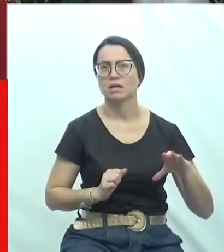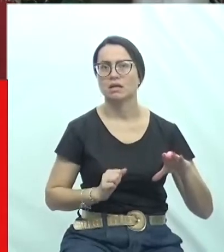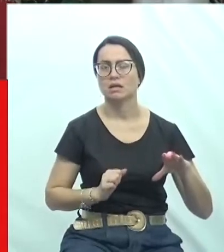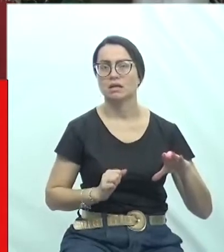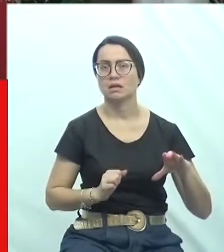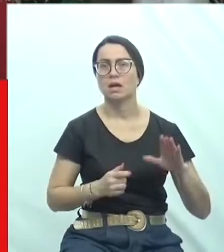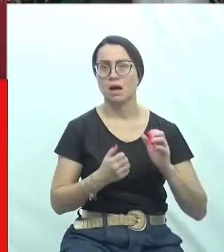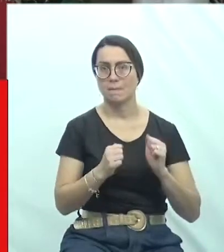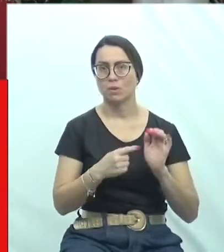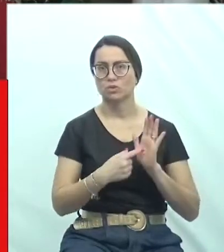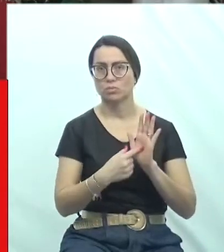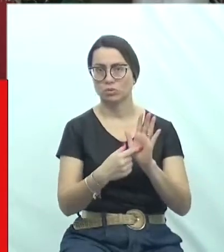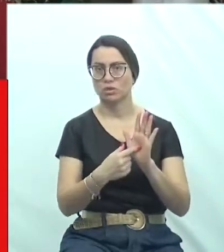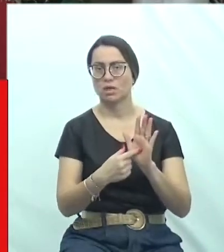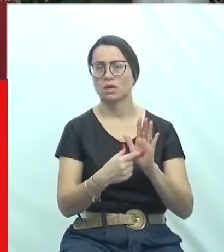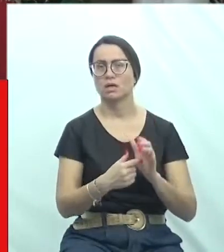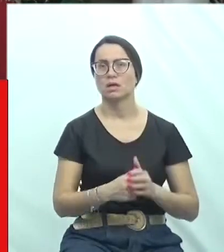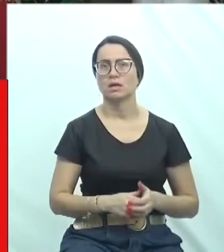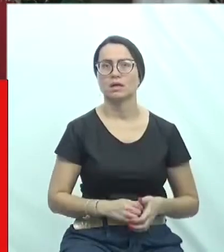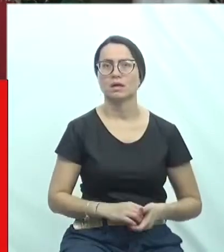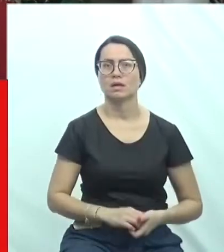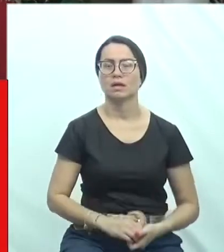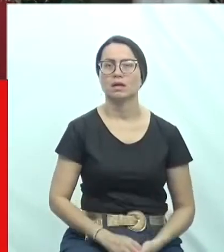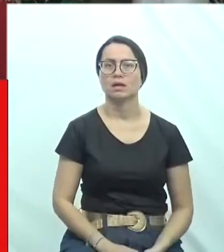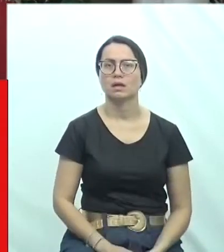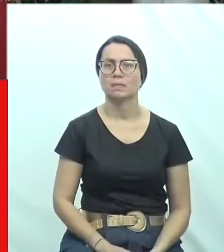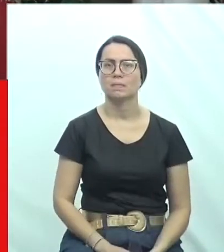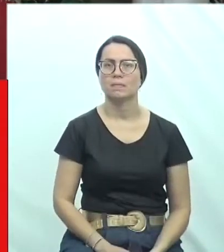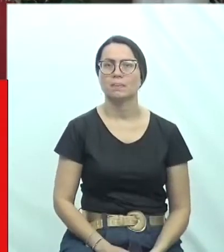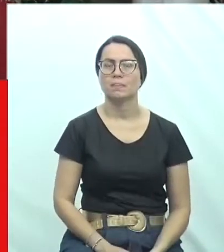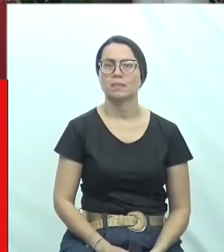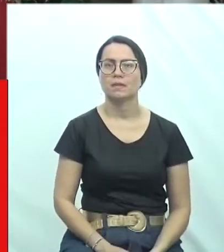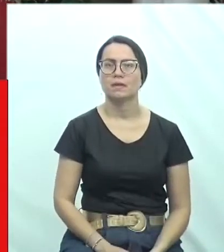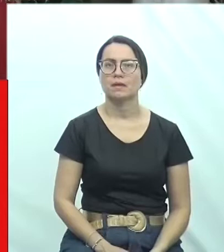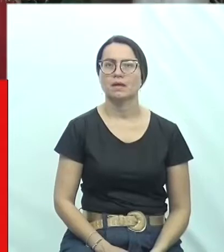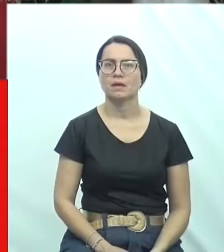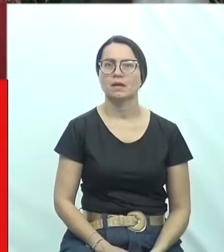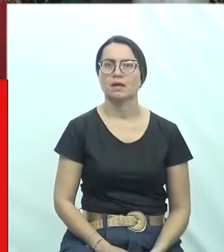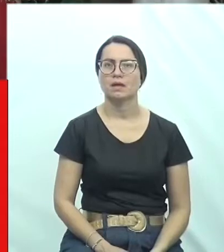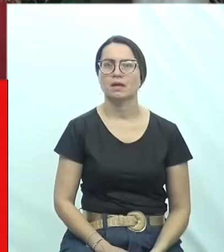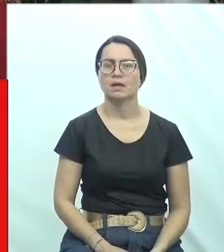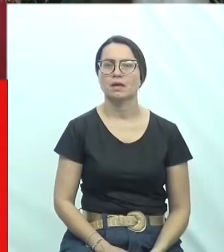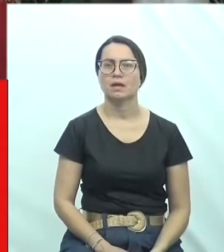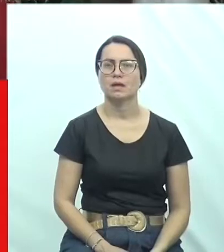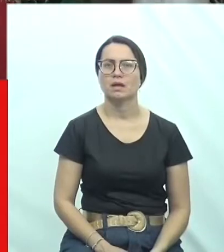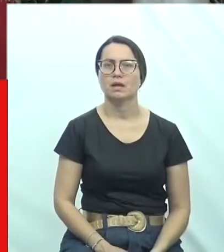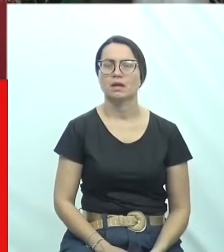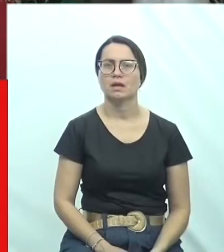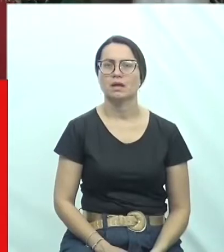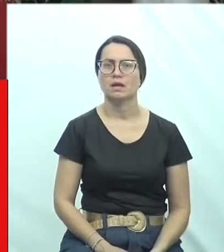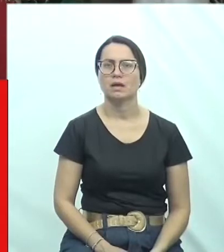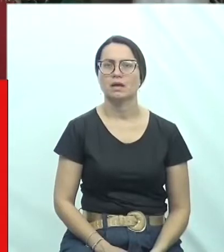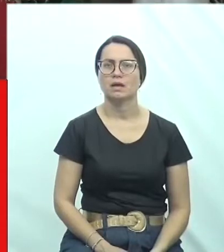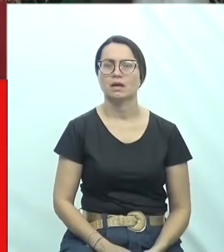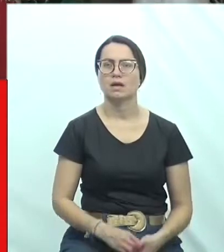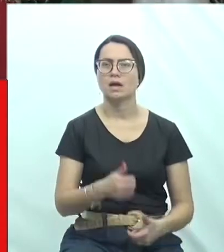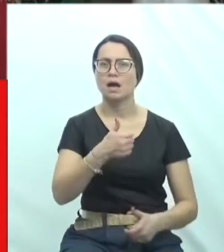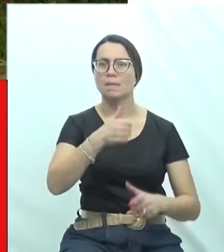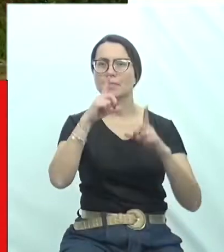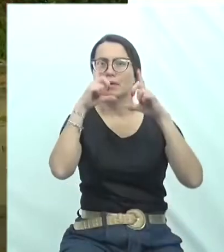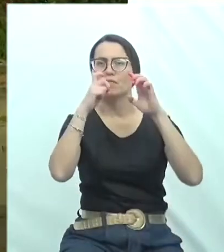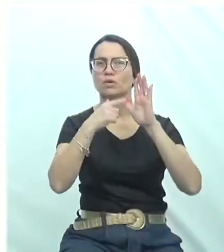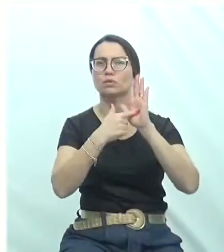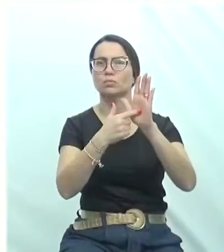da rede de vocês, quando desce de lá da represa? Vamos ver. A primeira foto, por gentileza.